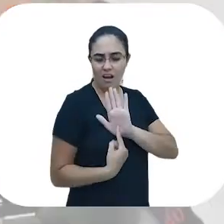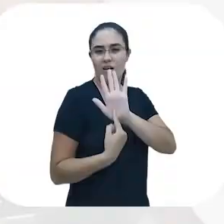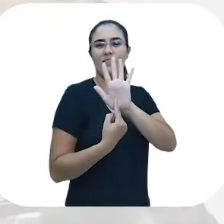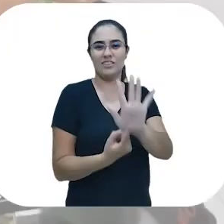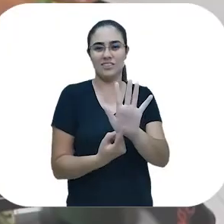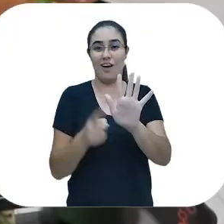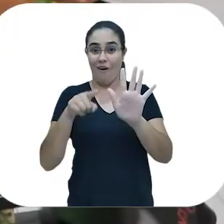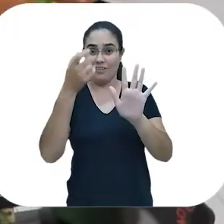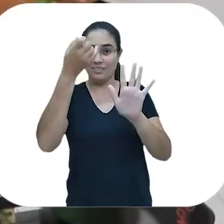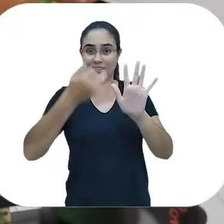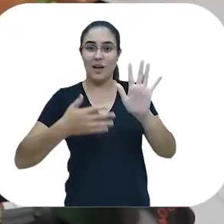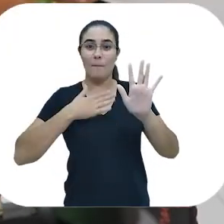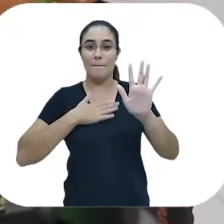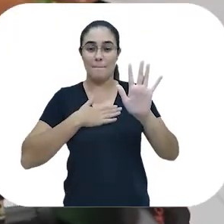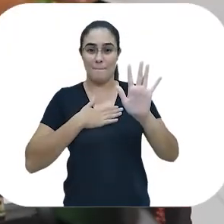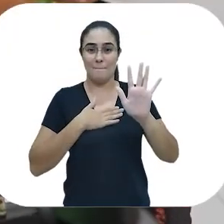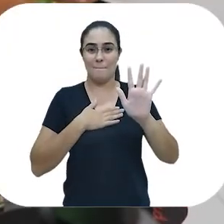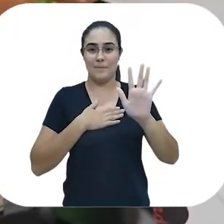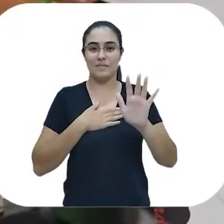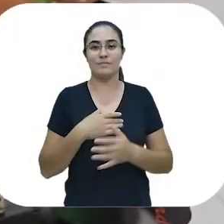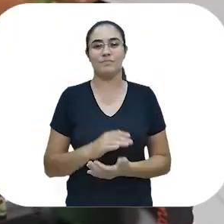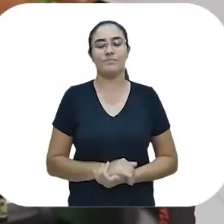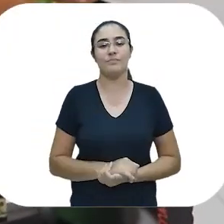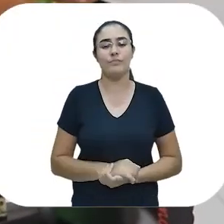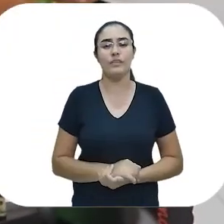né? Minhas principais influências,